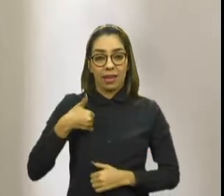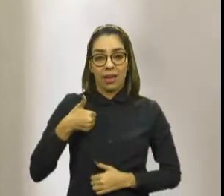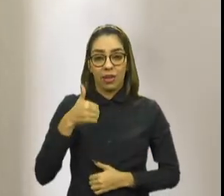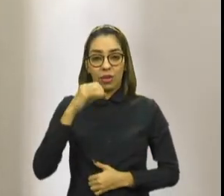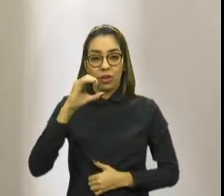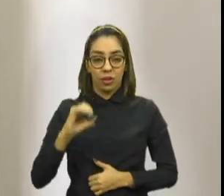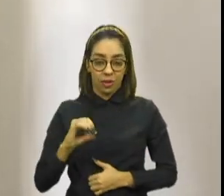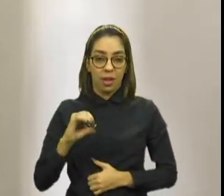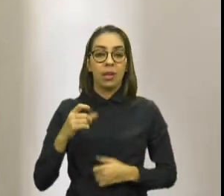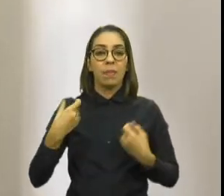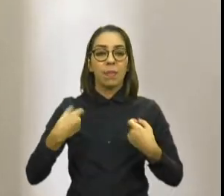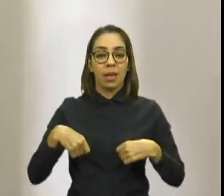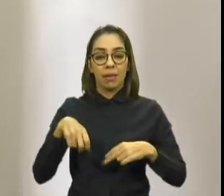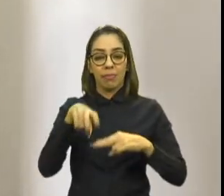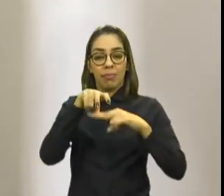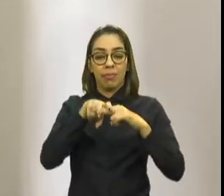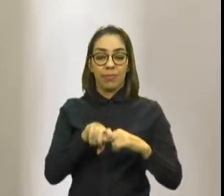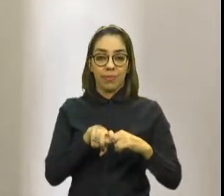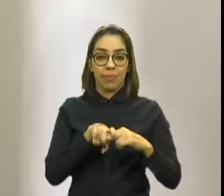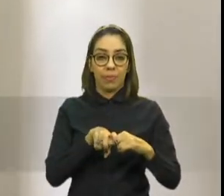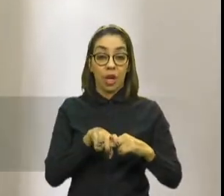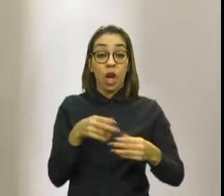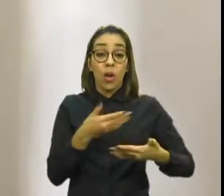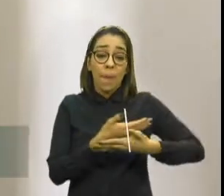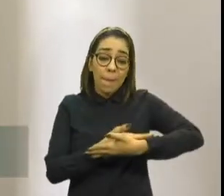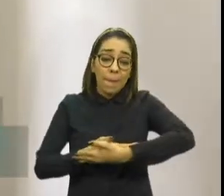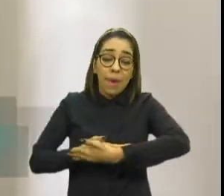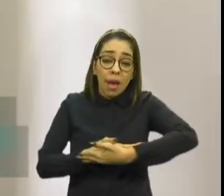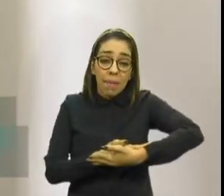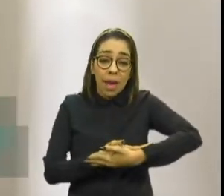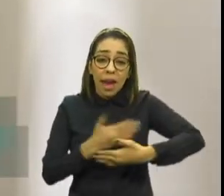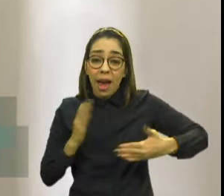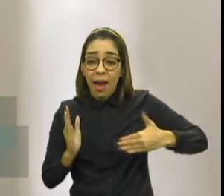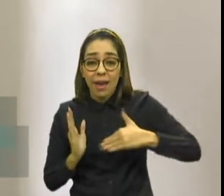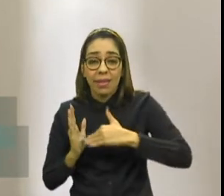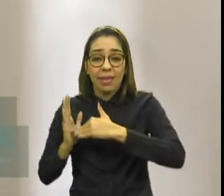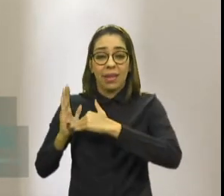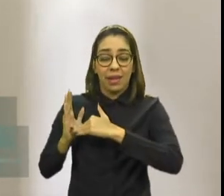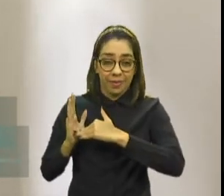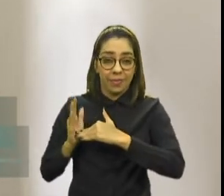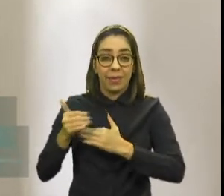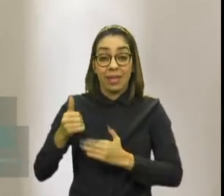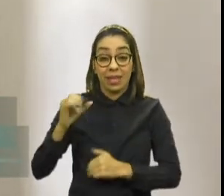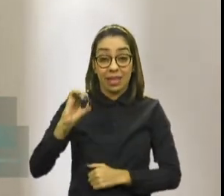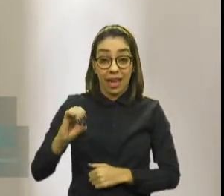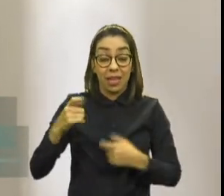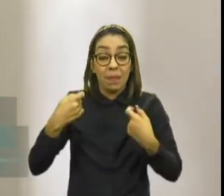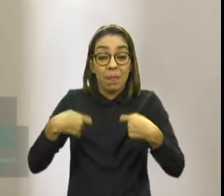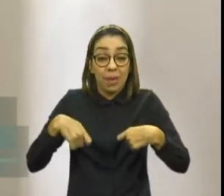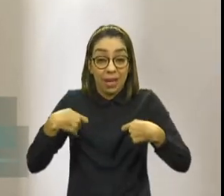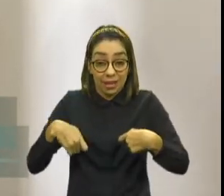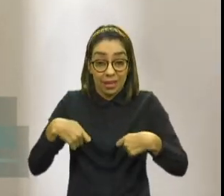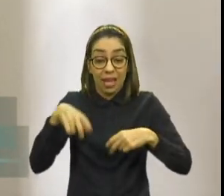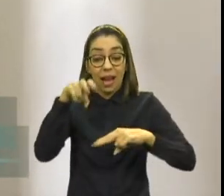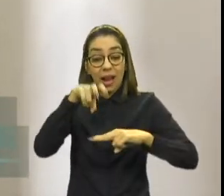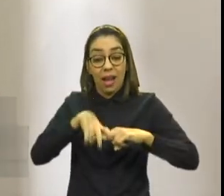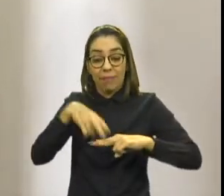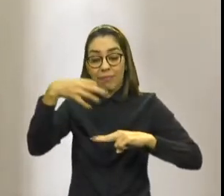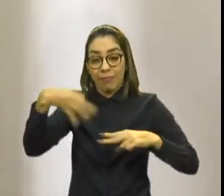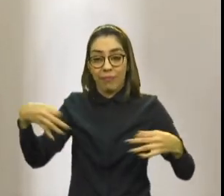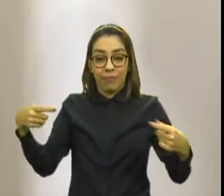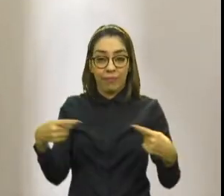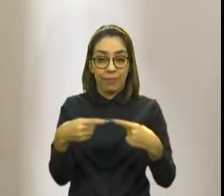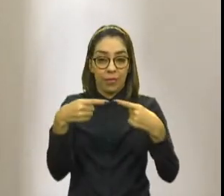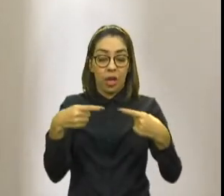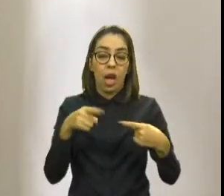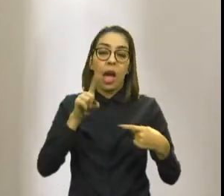Desde o nascimento até os 10 anos de idade, a criança seja transportada nas 3 principais modalidades. Primeiro, que é o bebê conforto,